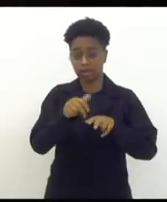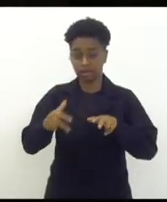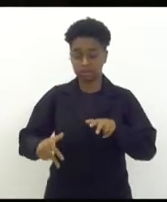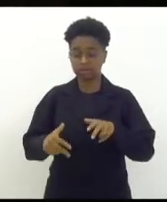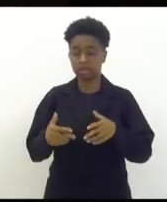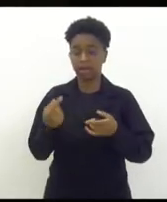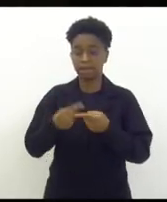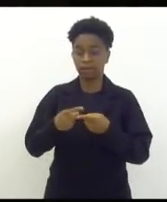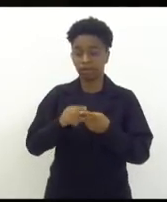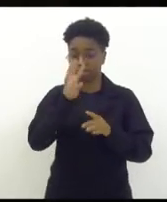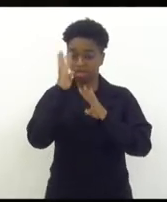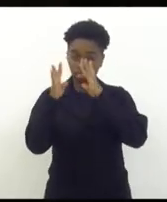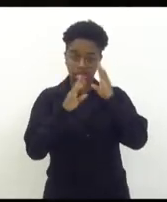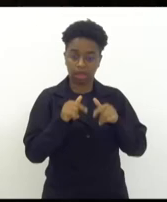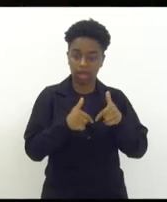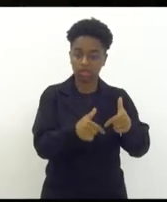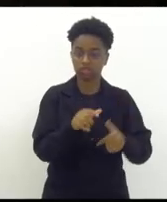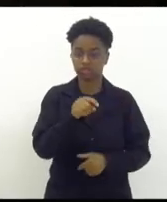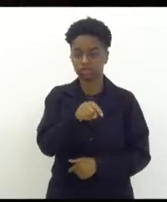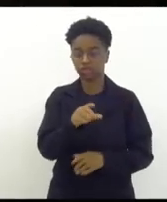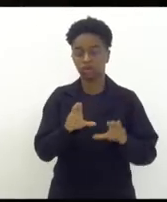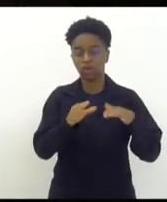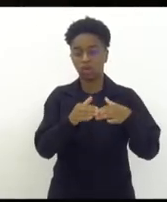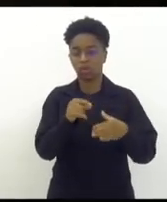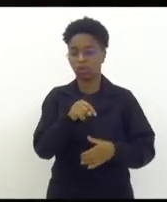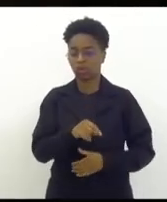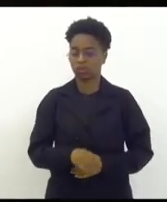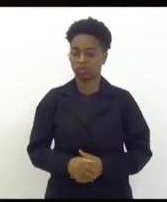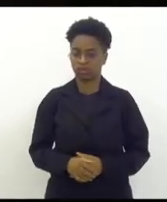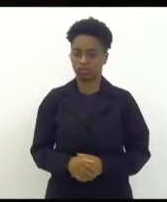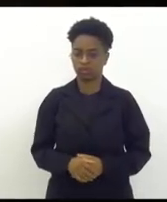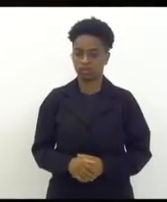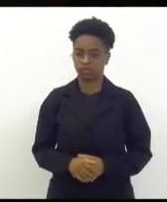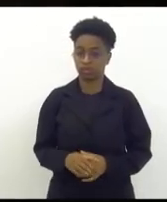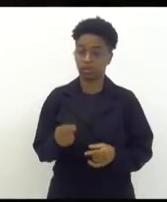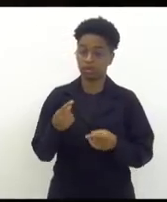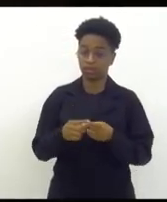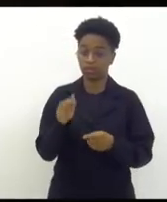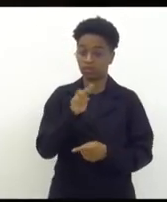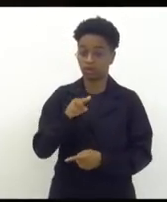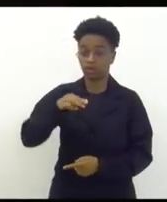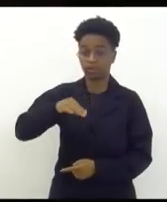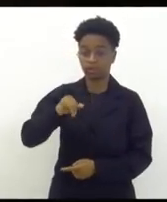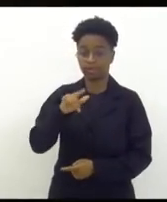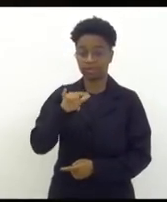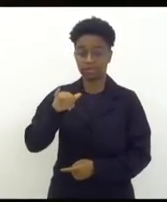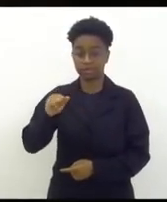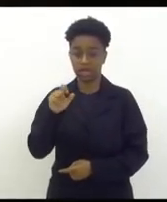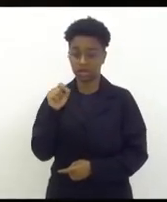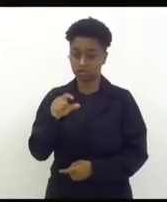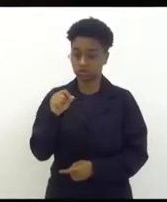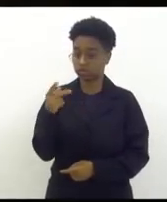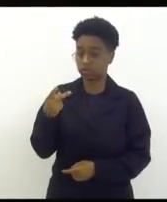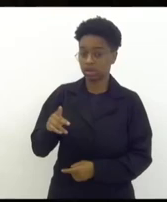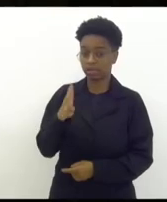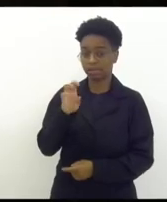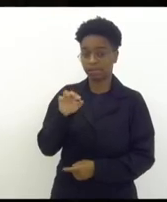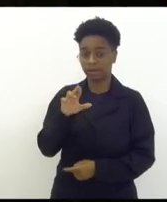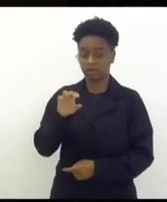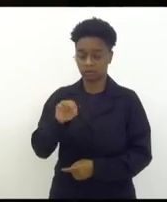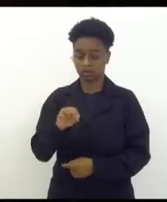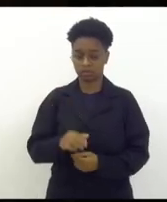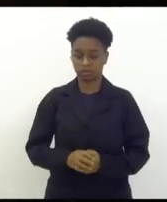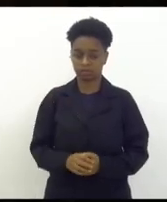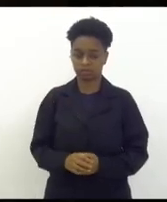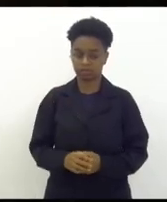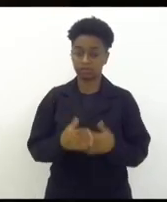por arbitrariedade desta força que está implementada denominada milícia azul do Senhor Breno Carnevale